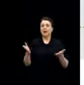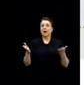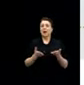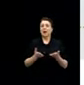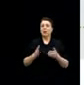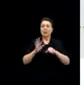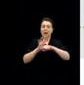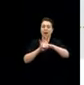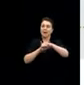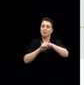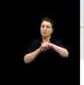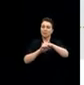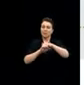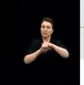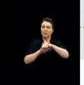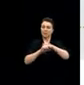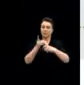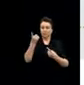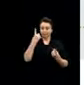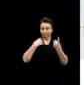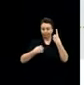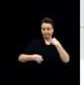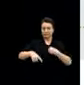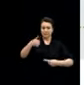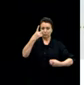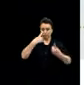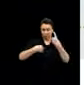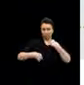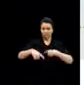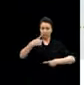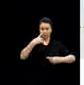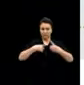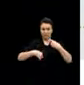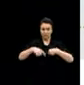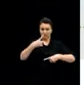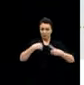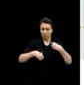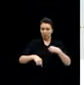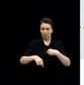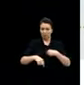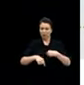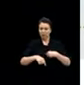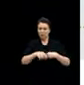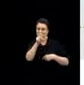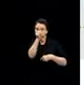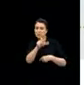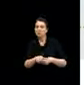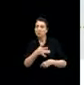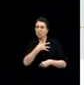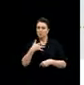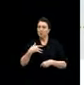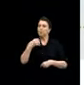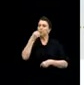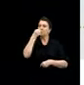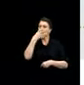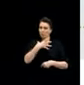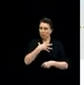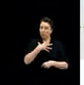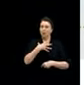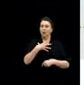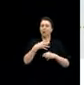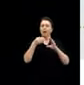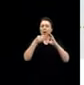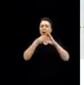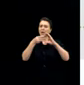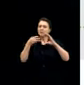Doenças autoimunes. Bom, numa pessoa saudável, os leucócitos, as células de